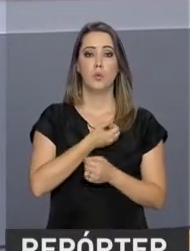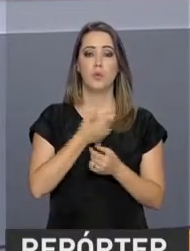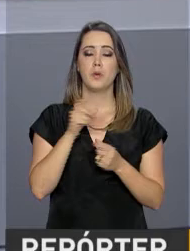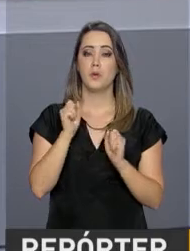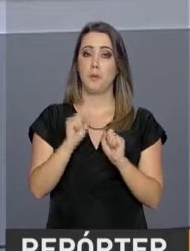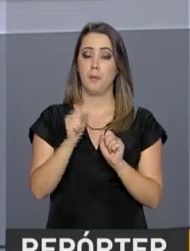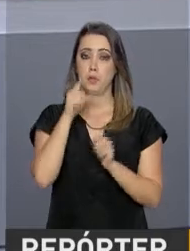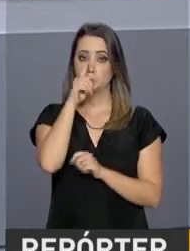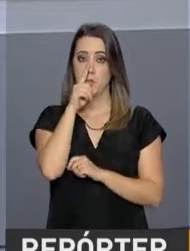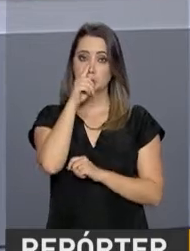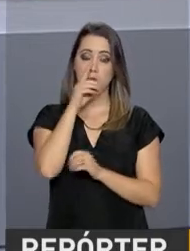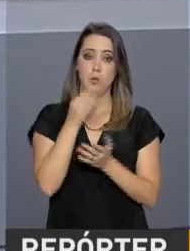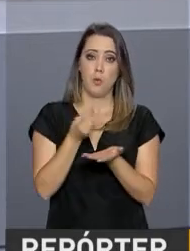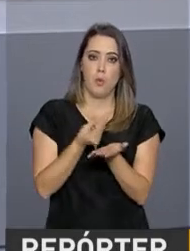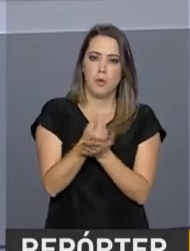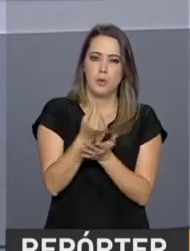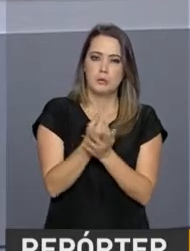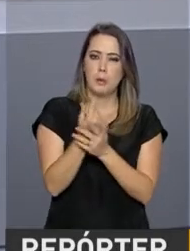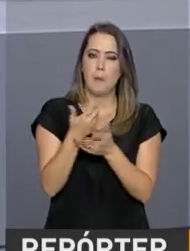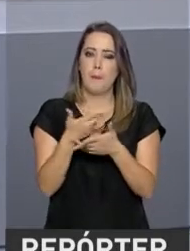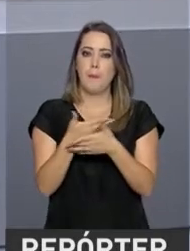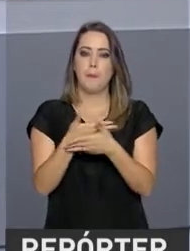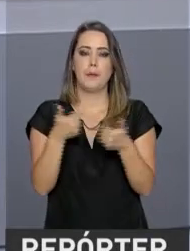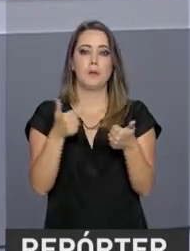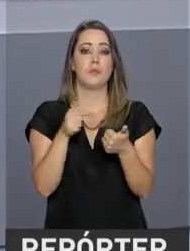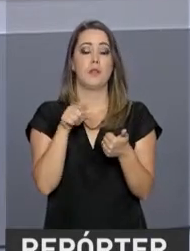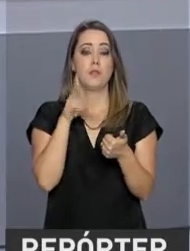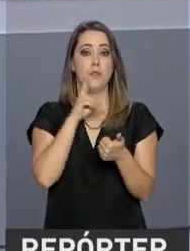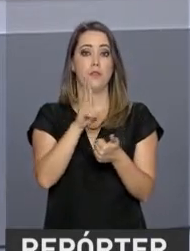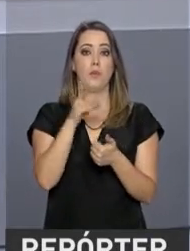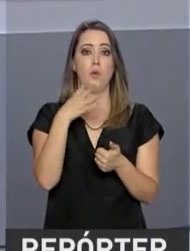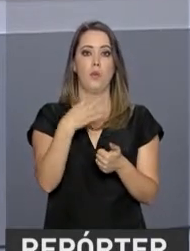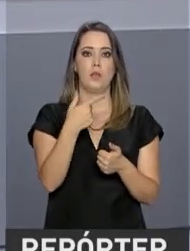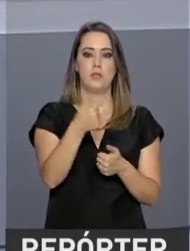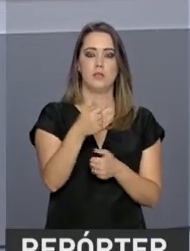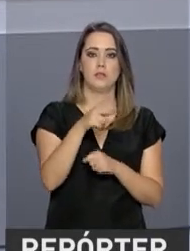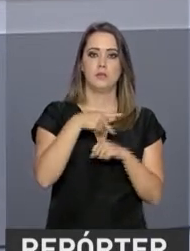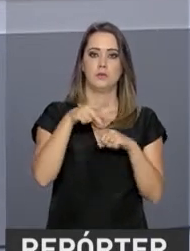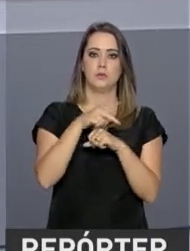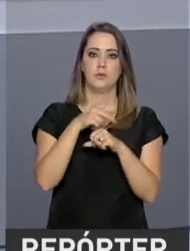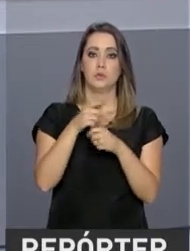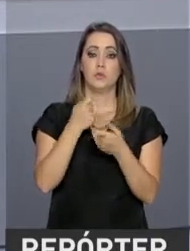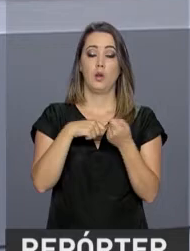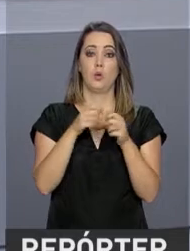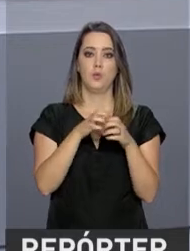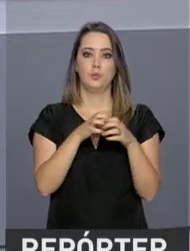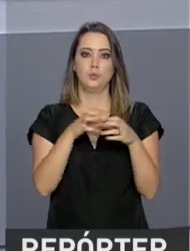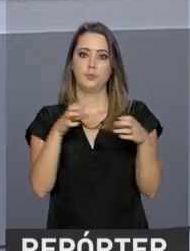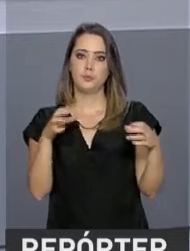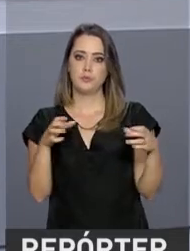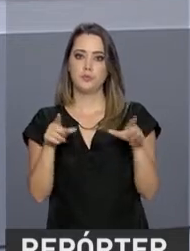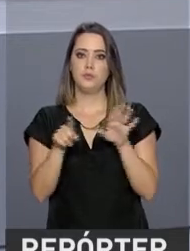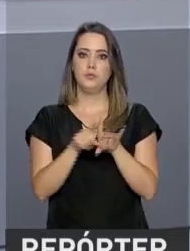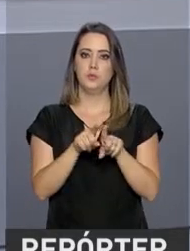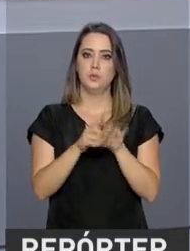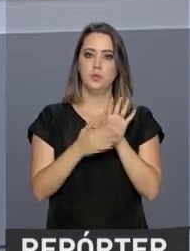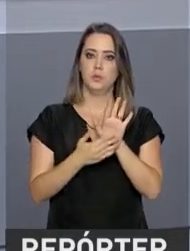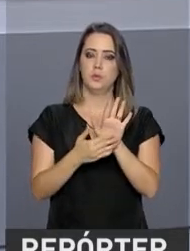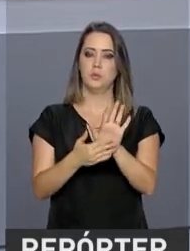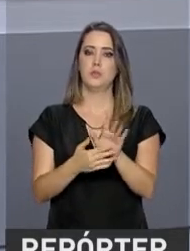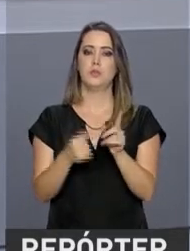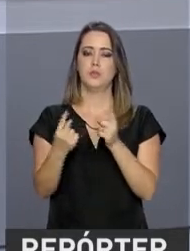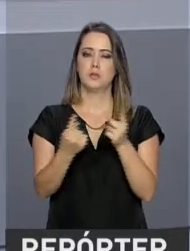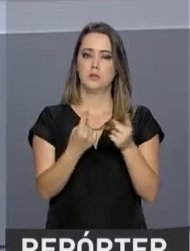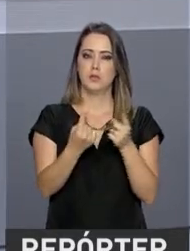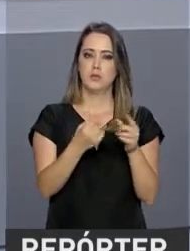investimento é o primeiro avaliar 47 países nas dimensões macroeconômicas além de apresentar o quadro interno de